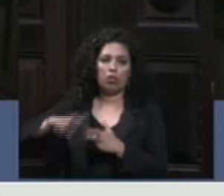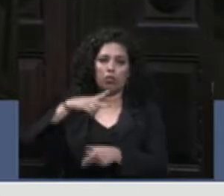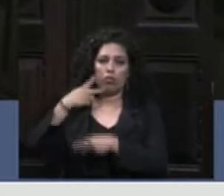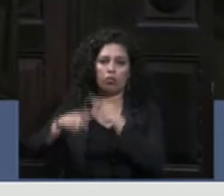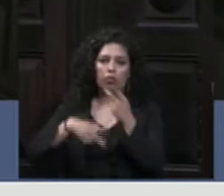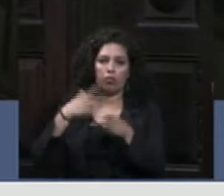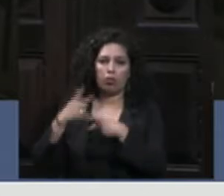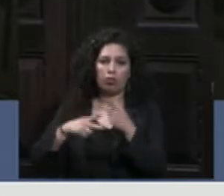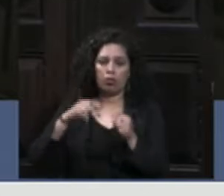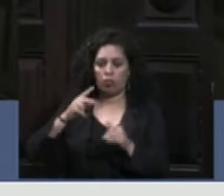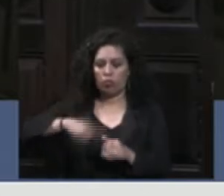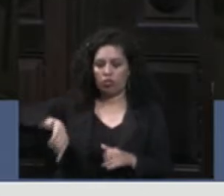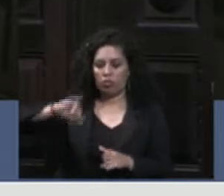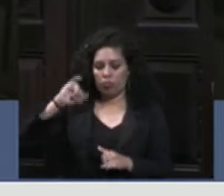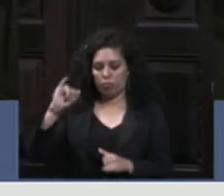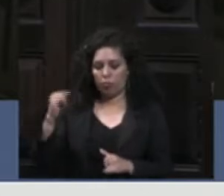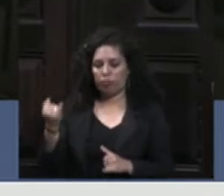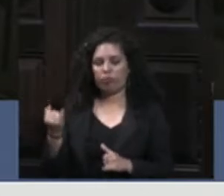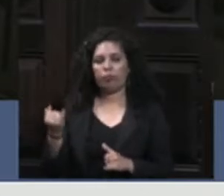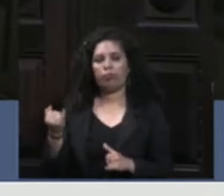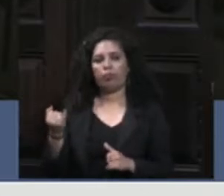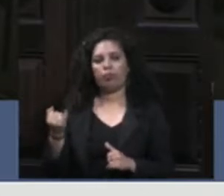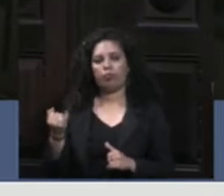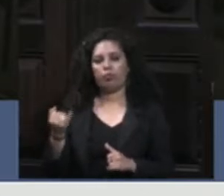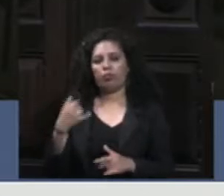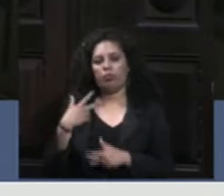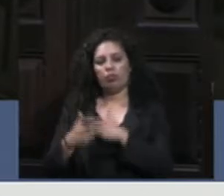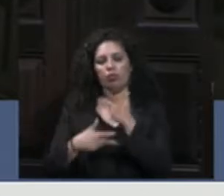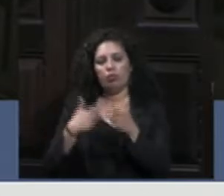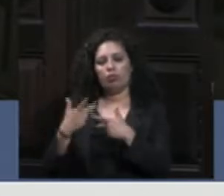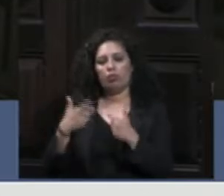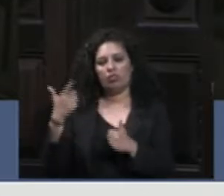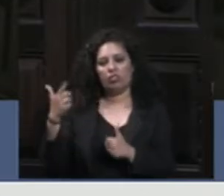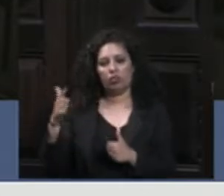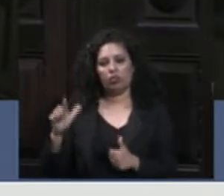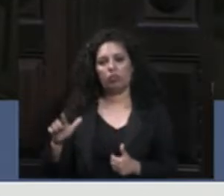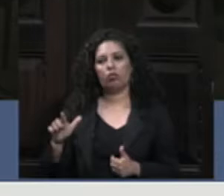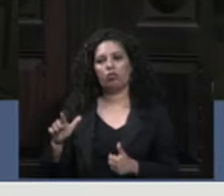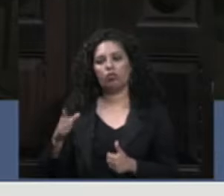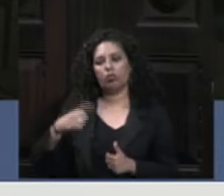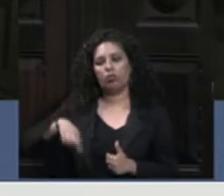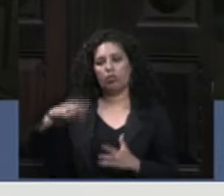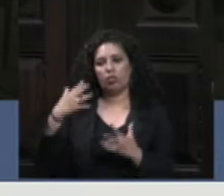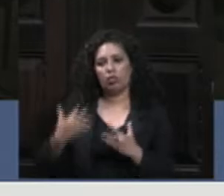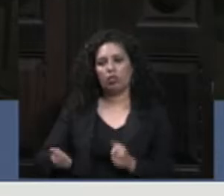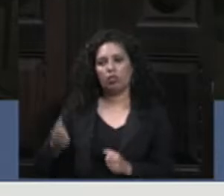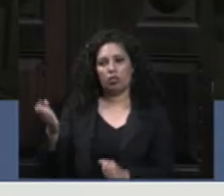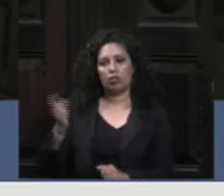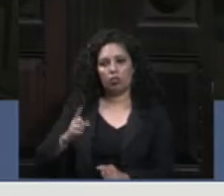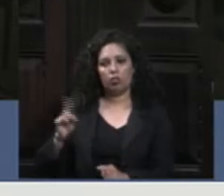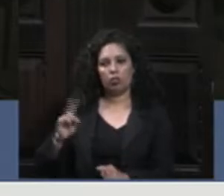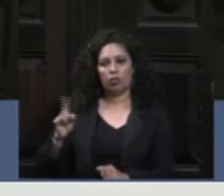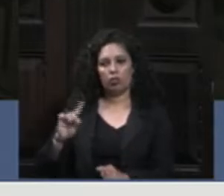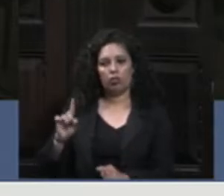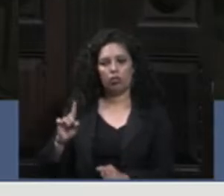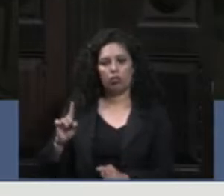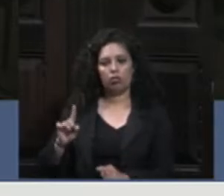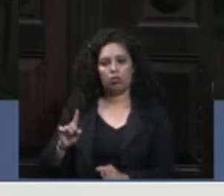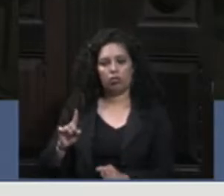denunciamos, aproveitamos essa oportunidade para reforçar que não concordamos que este